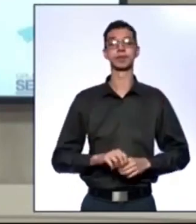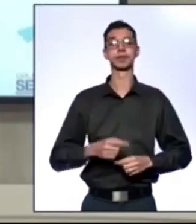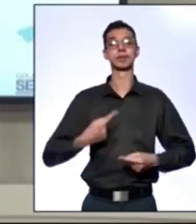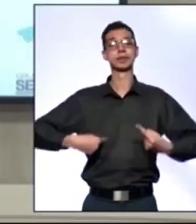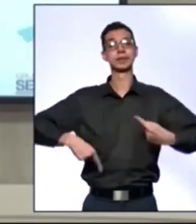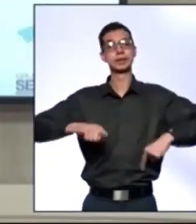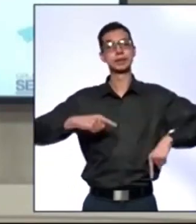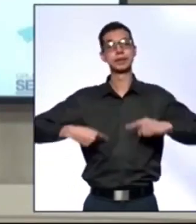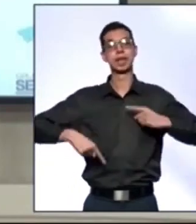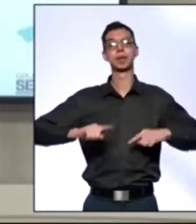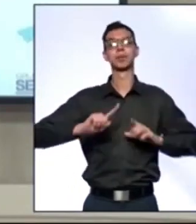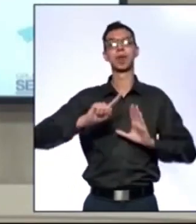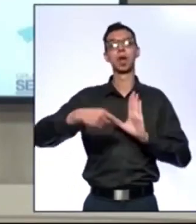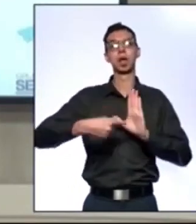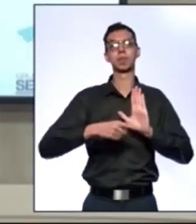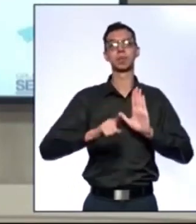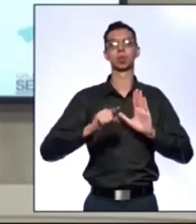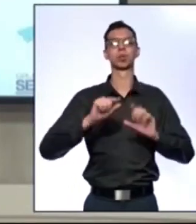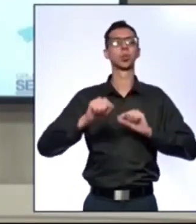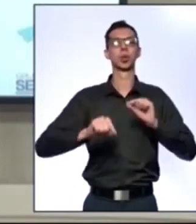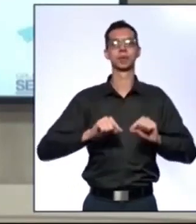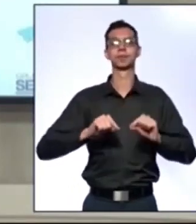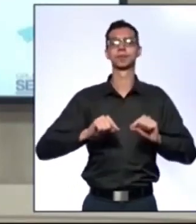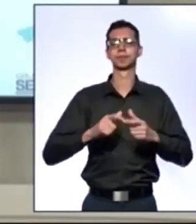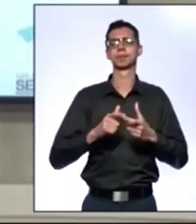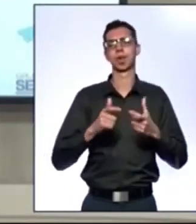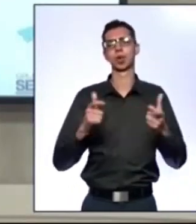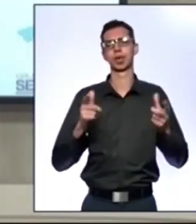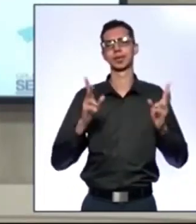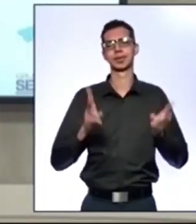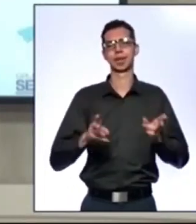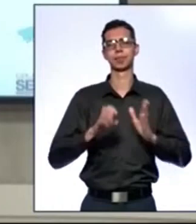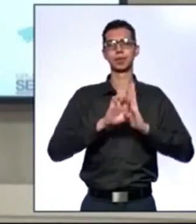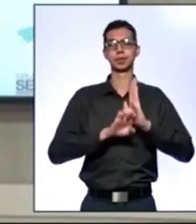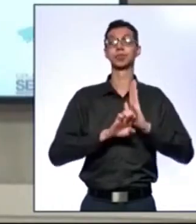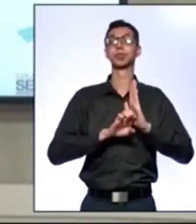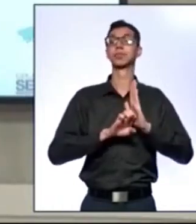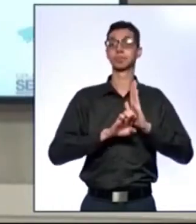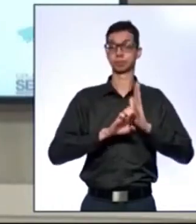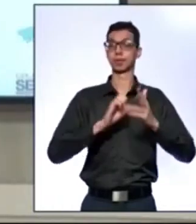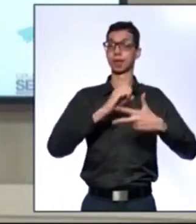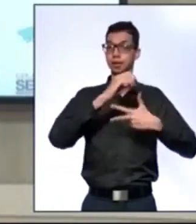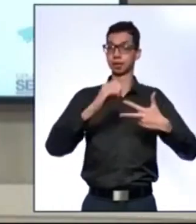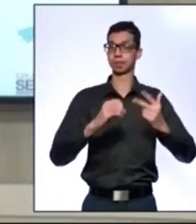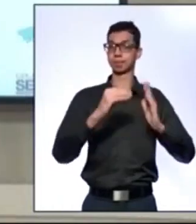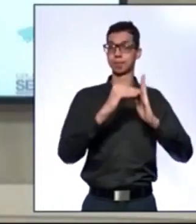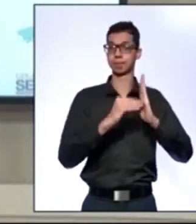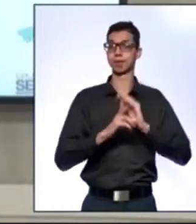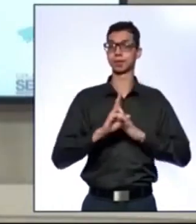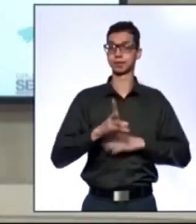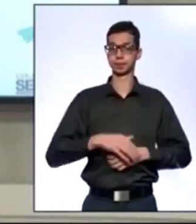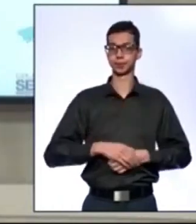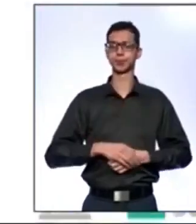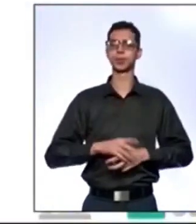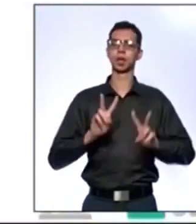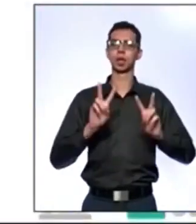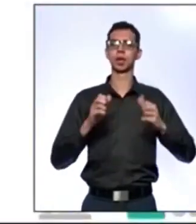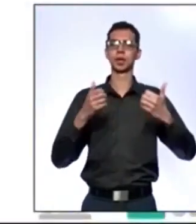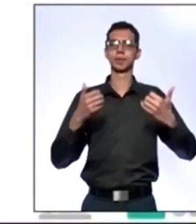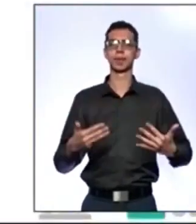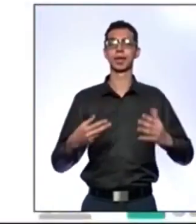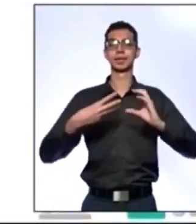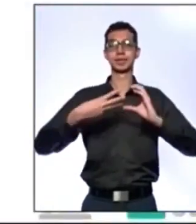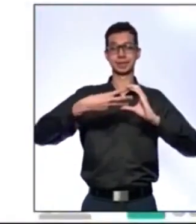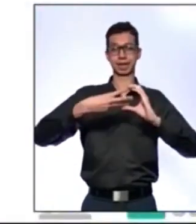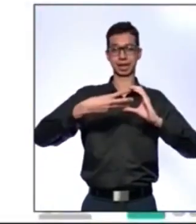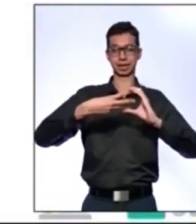dos exercícios que caem no Enem. Legal? Então a gente vai falar um pouco de uma célula específica do sistema imunológico que é